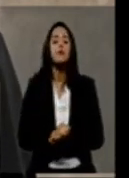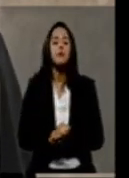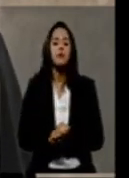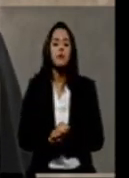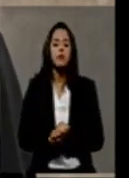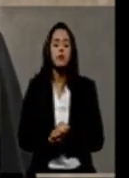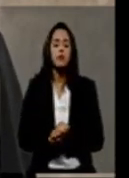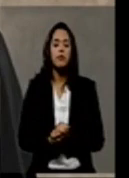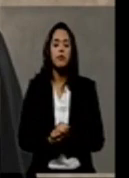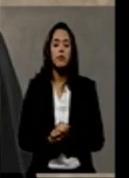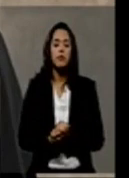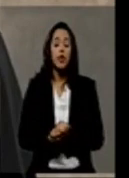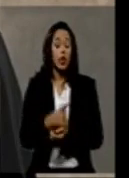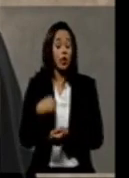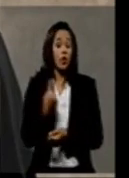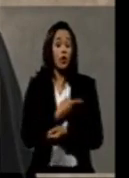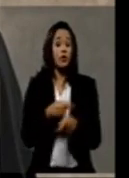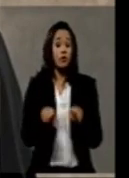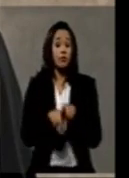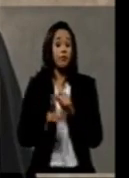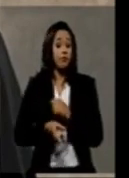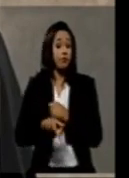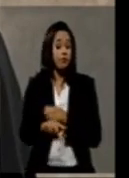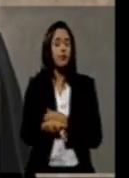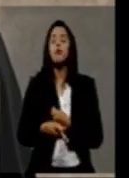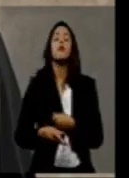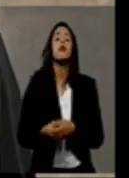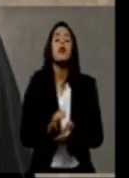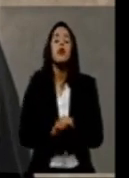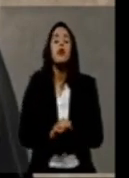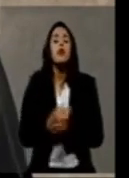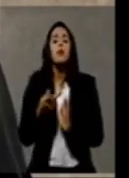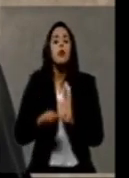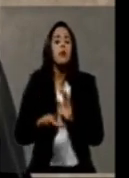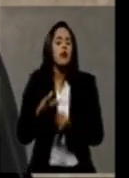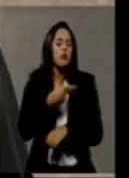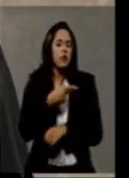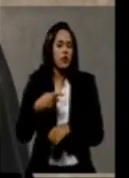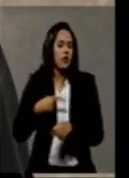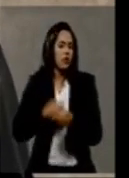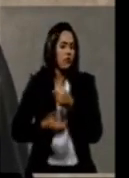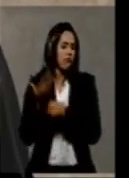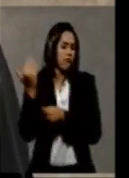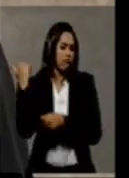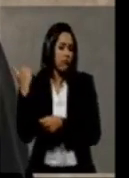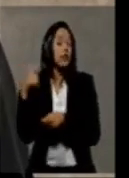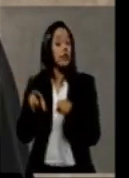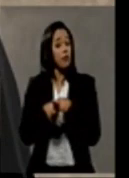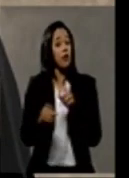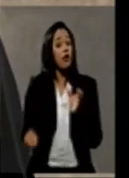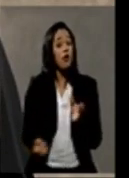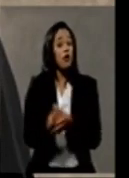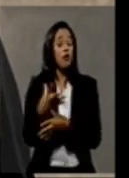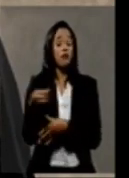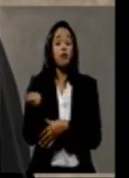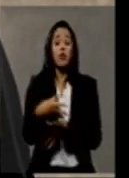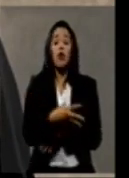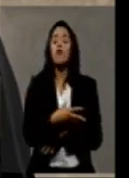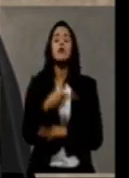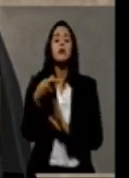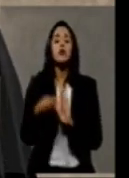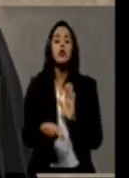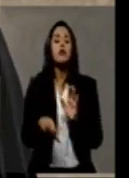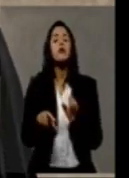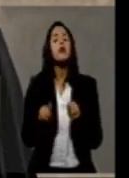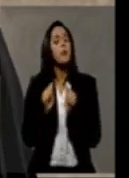dando estamos dando continuidade a importantes problemas criados nas gestões anteriores bem como lançando novos programas ações e parcerias como sói